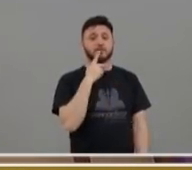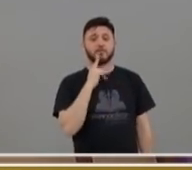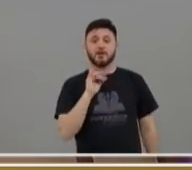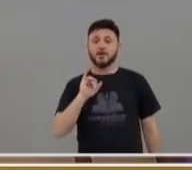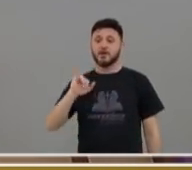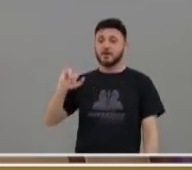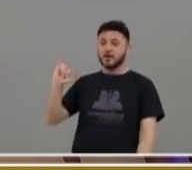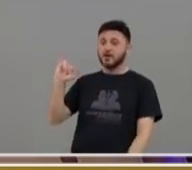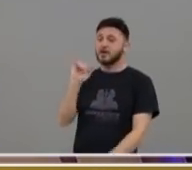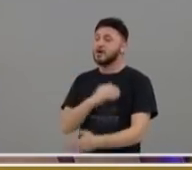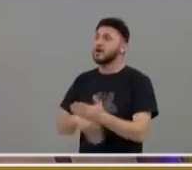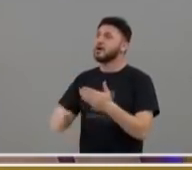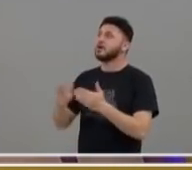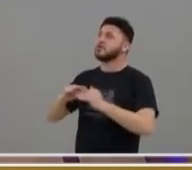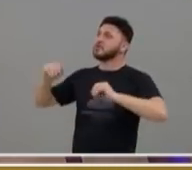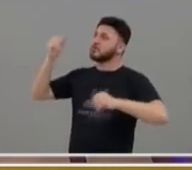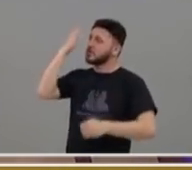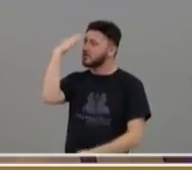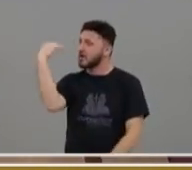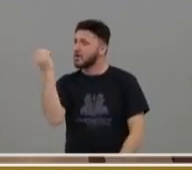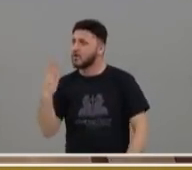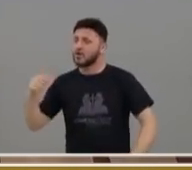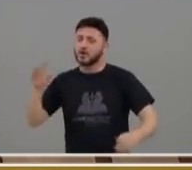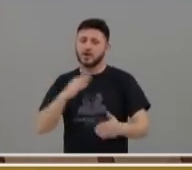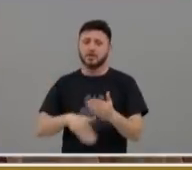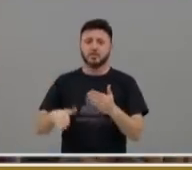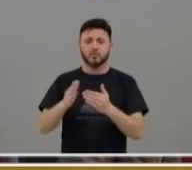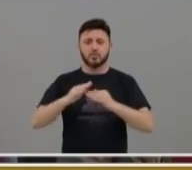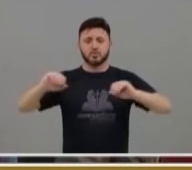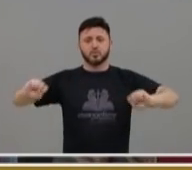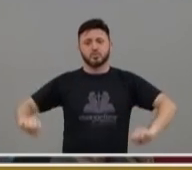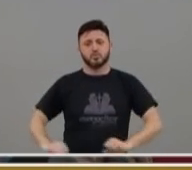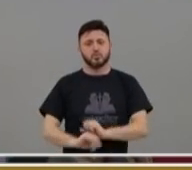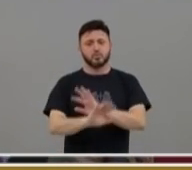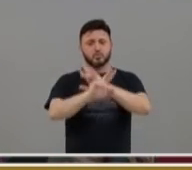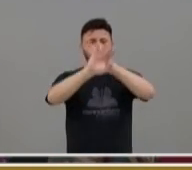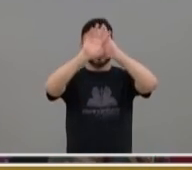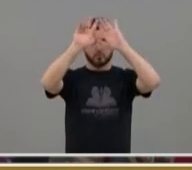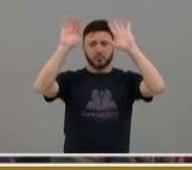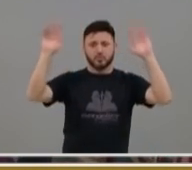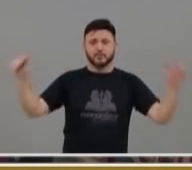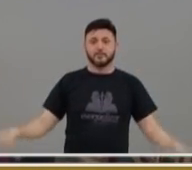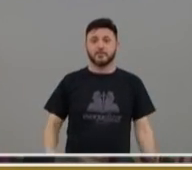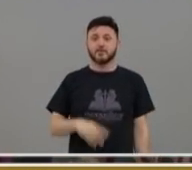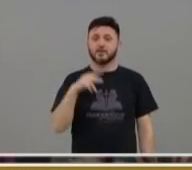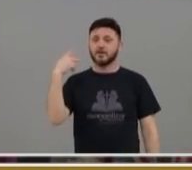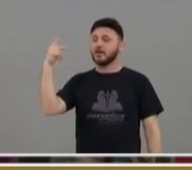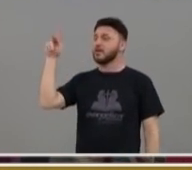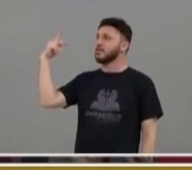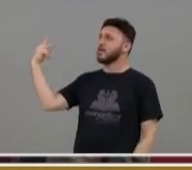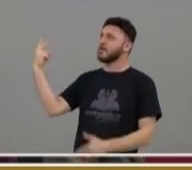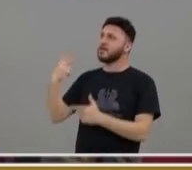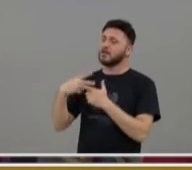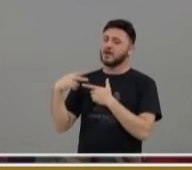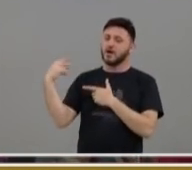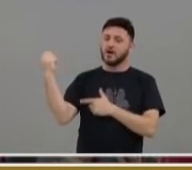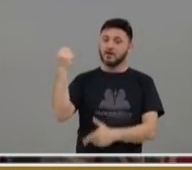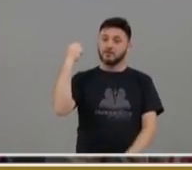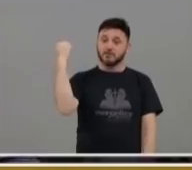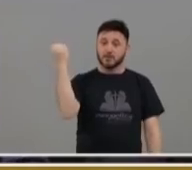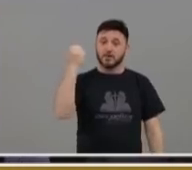do Pai, toda honra e toda glória, é dele